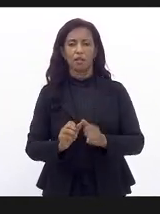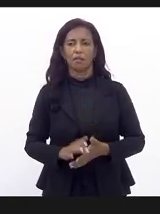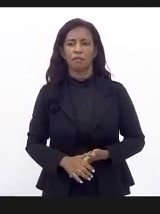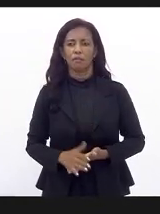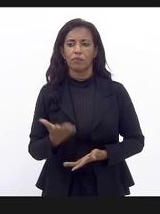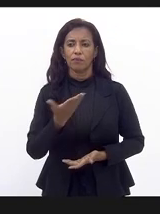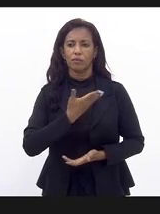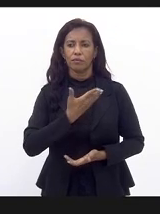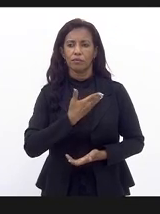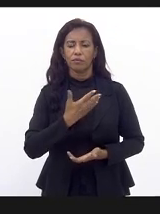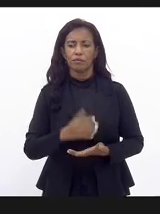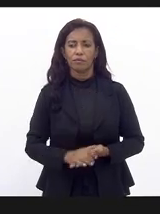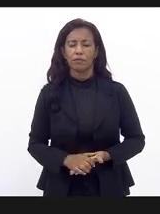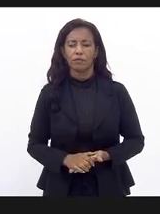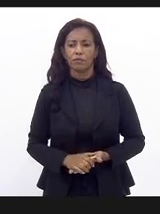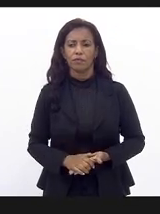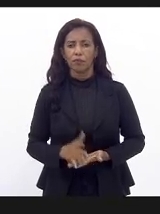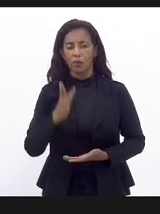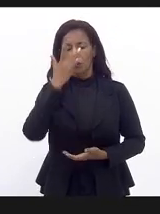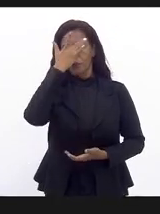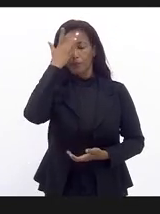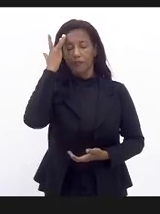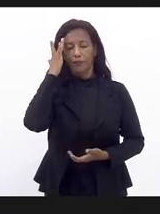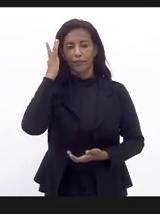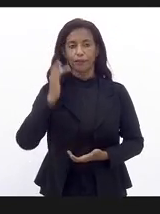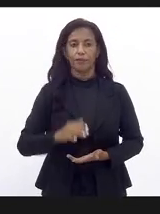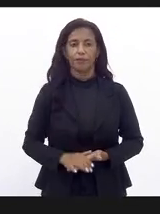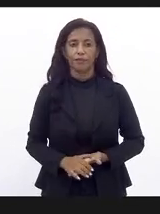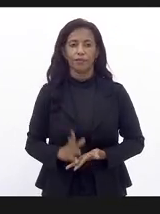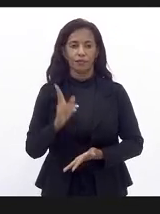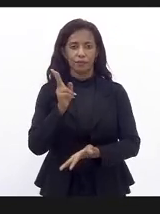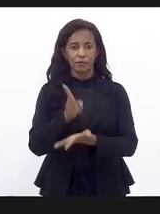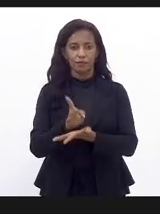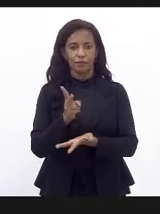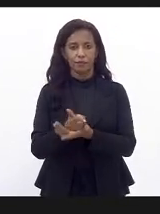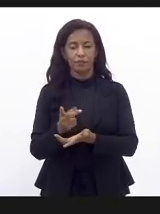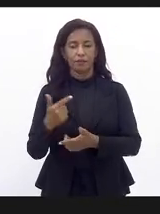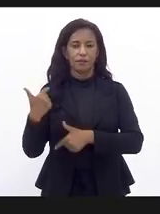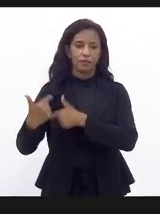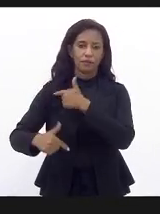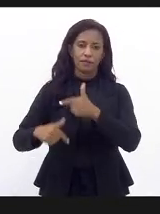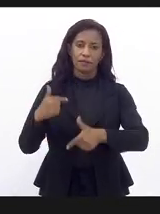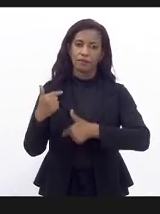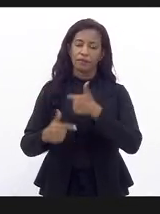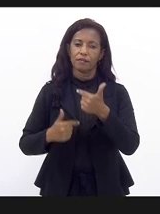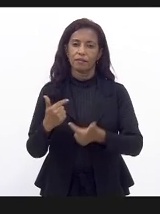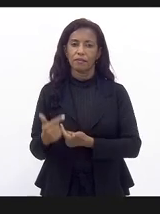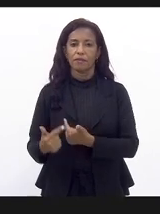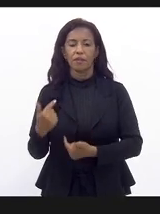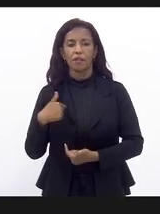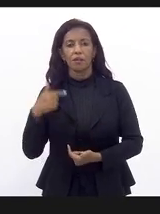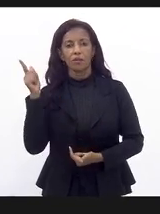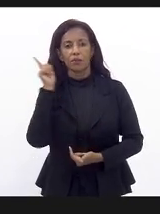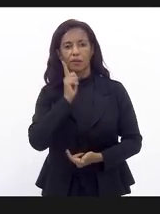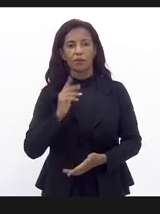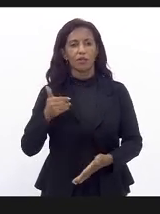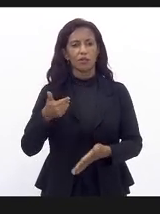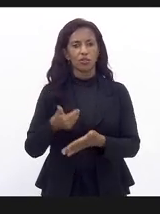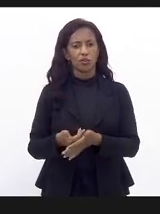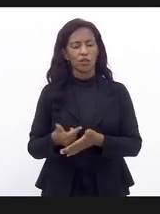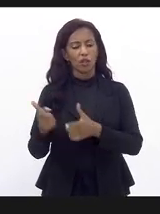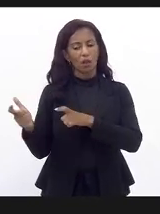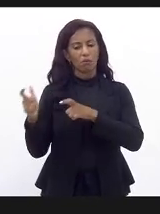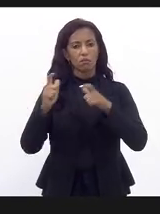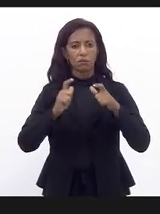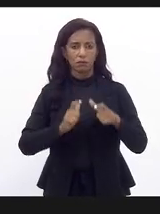com amigos, né, com pessoas que sempre lutaram para que eu pudesse chegar aonde eu